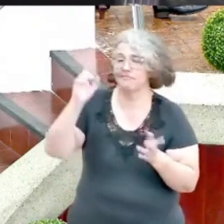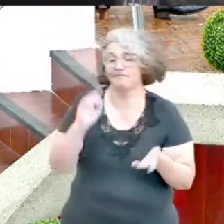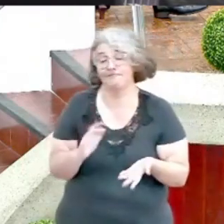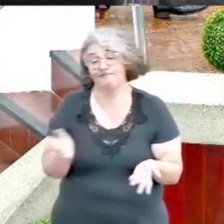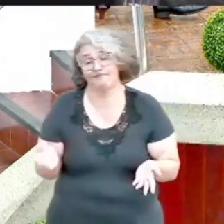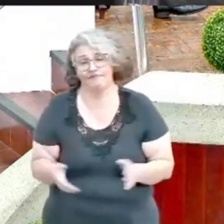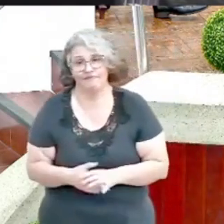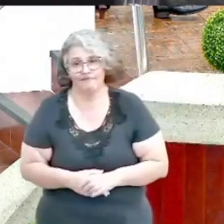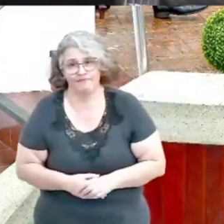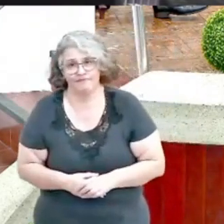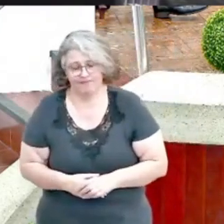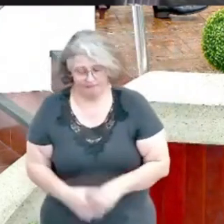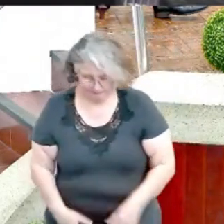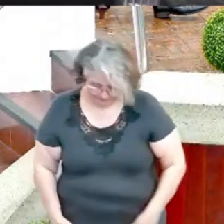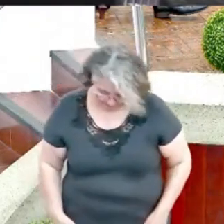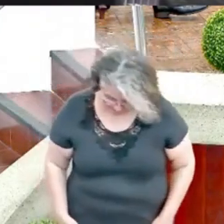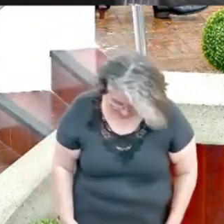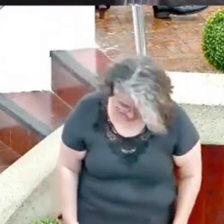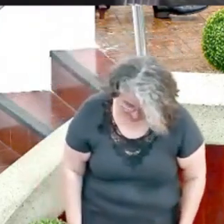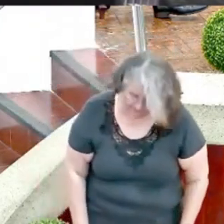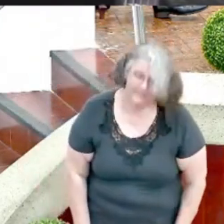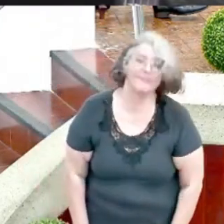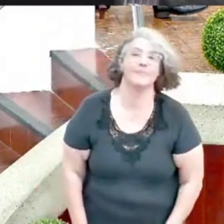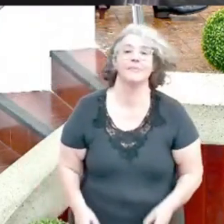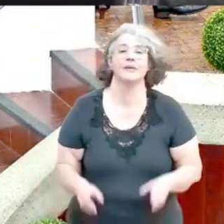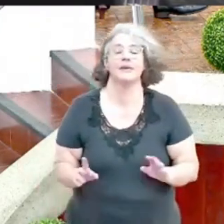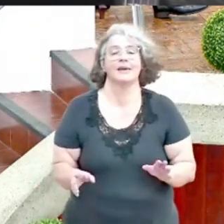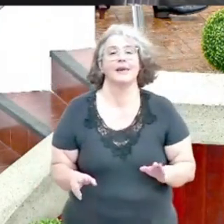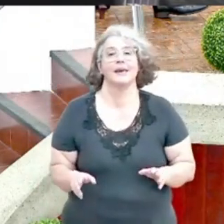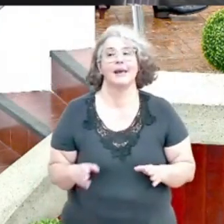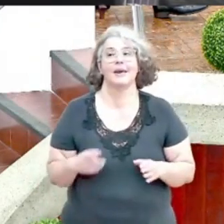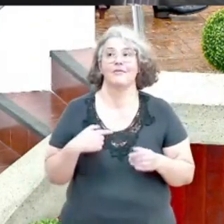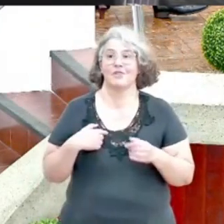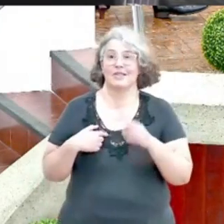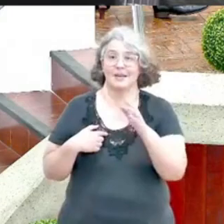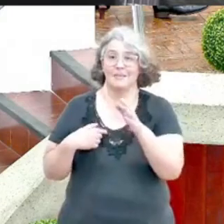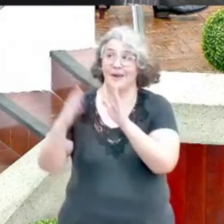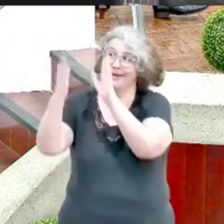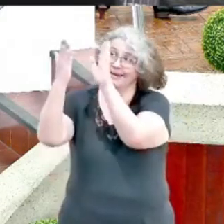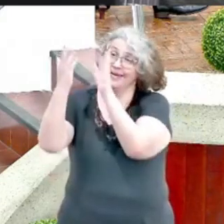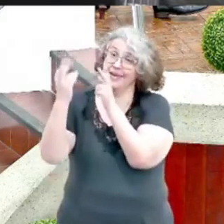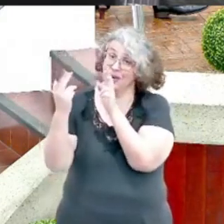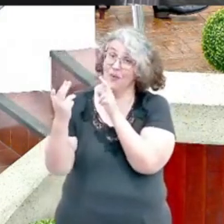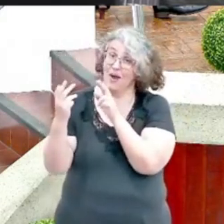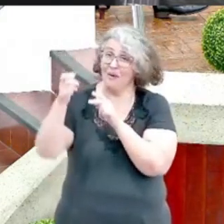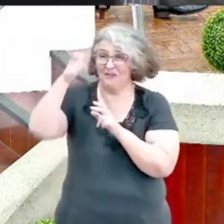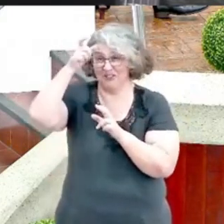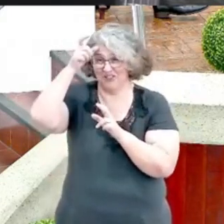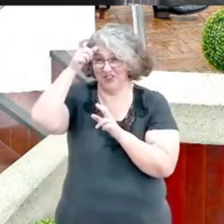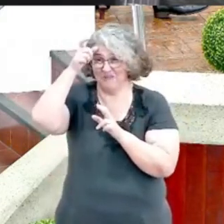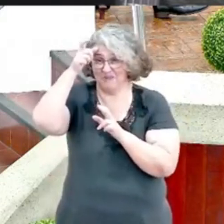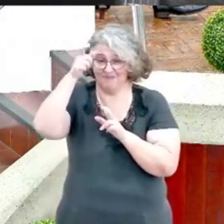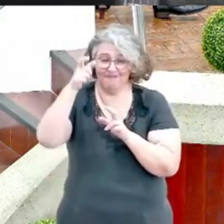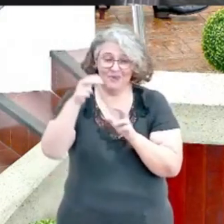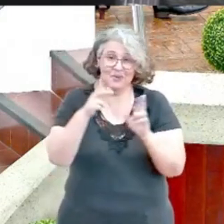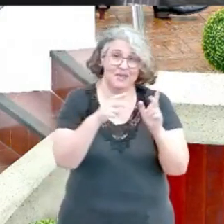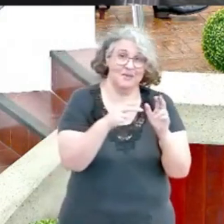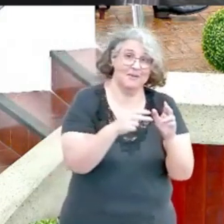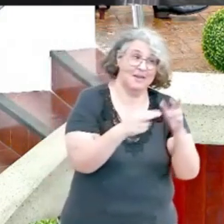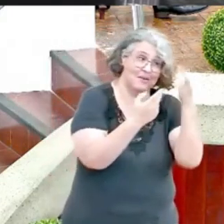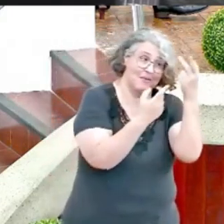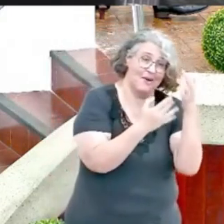Que terrível é ser mais parecido com o diabo do que com Jesus Cristo.